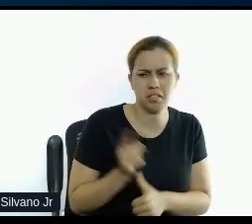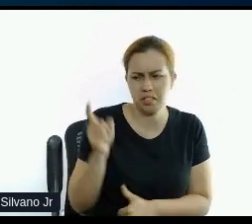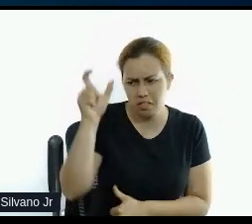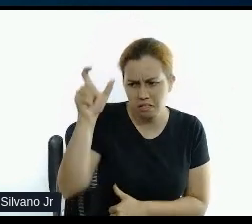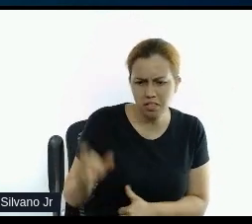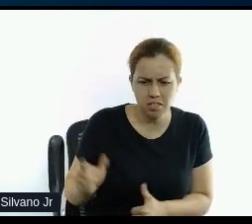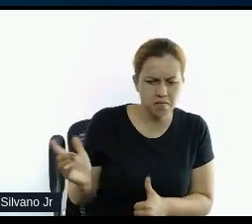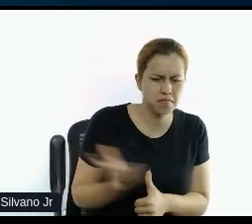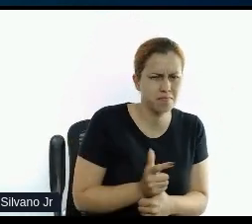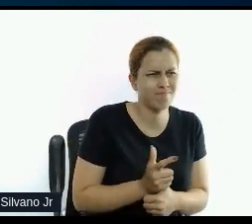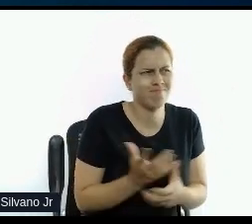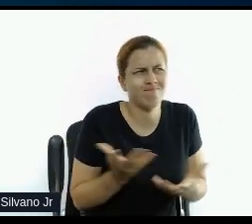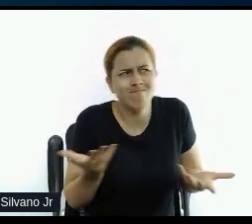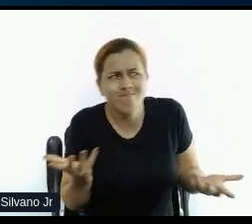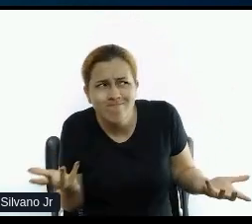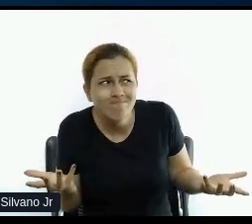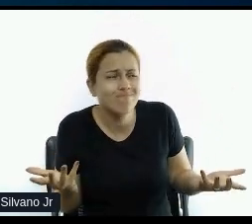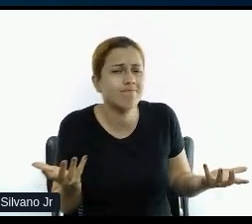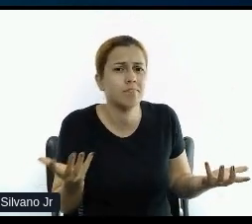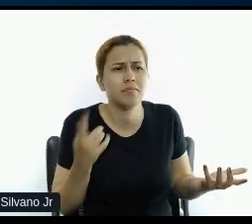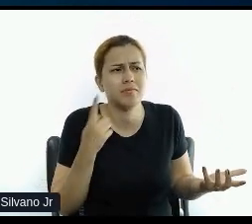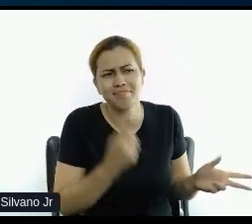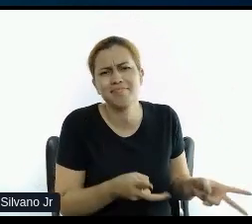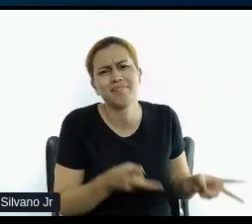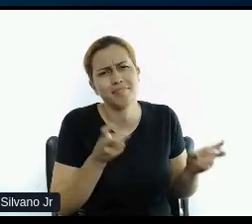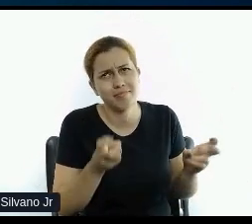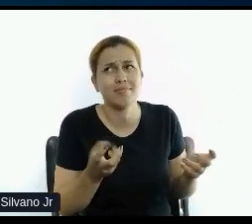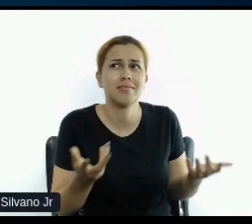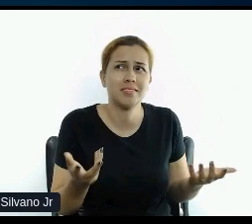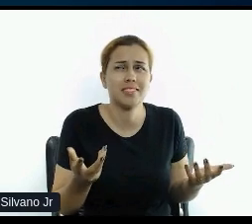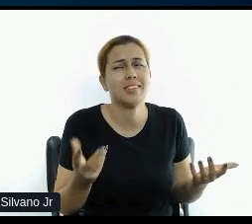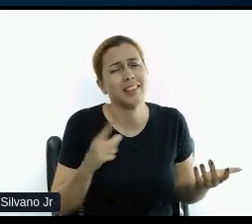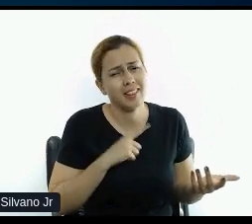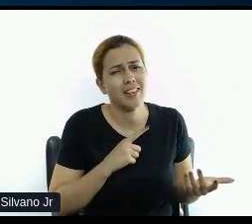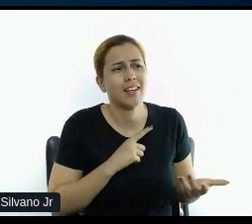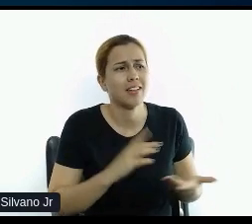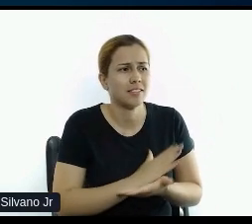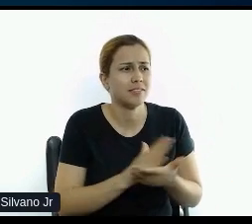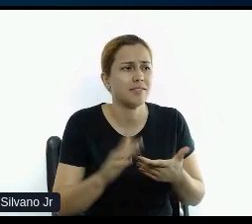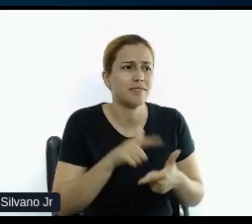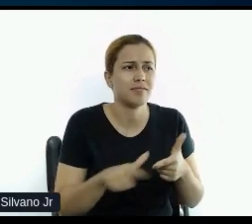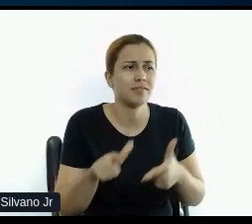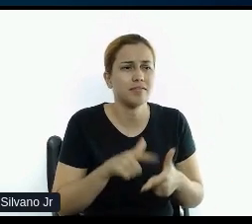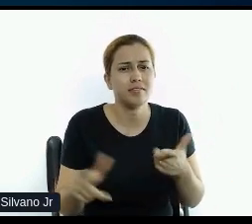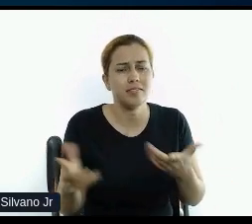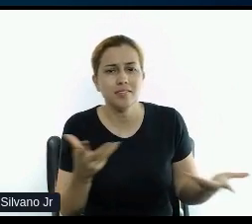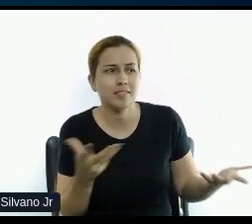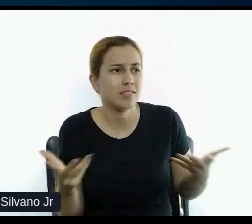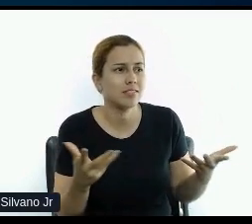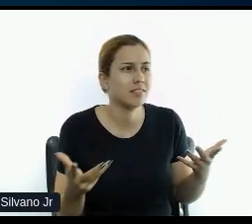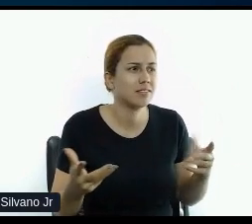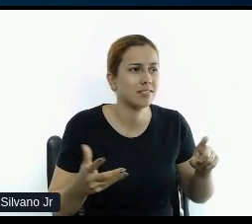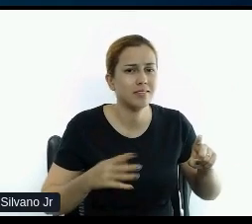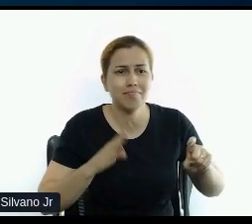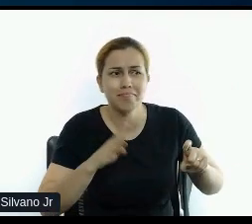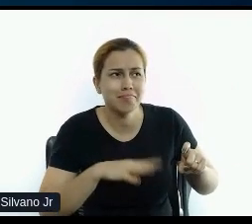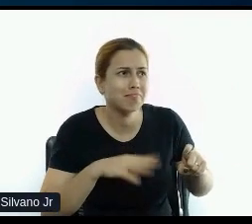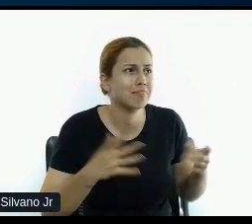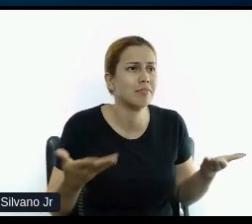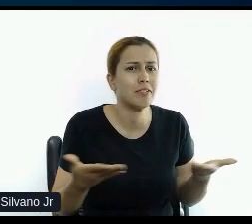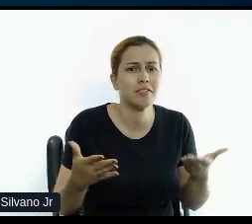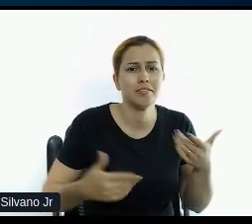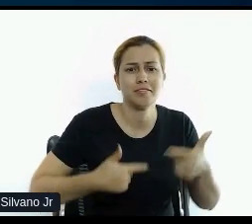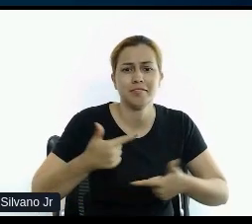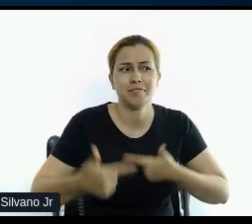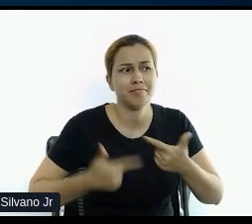E a gente vê atualmente, né, que existe esse problema aí nítido hoje no mercado